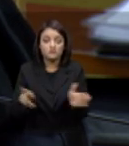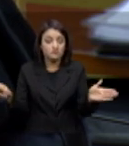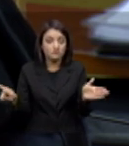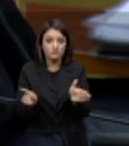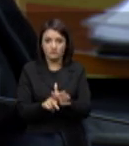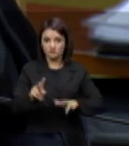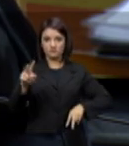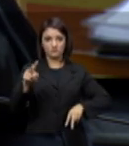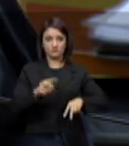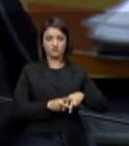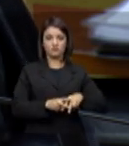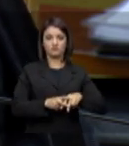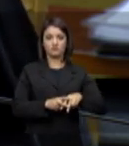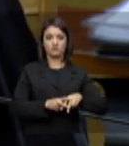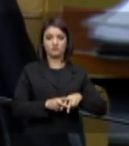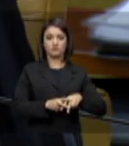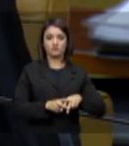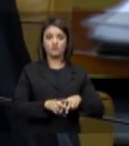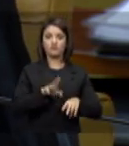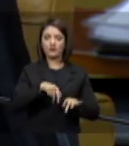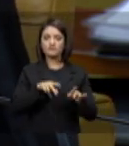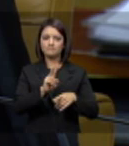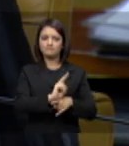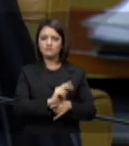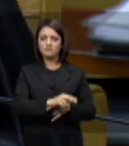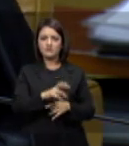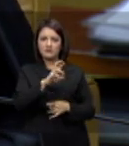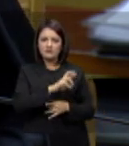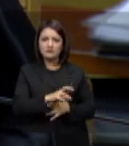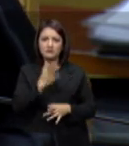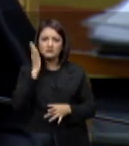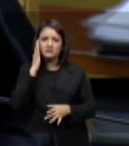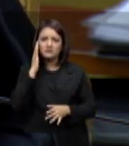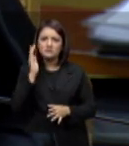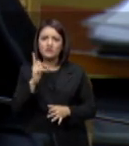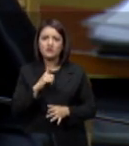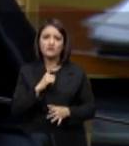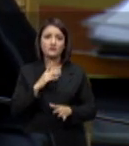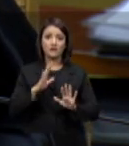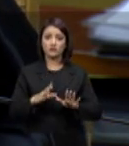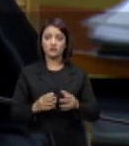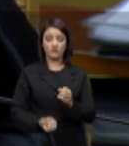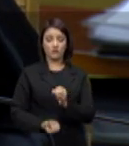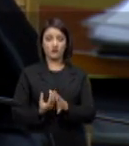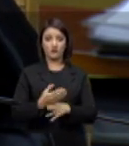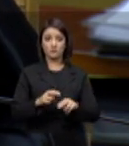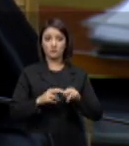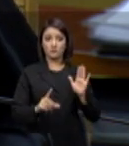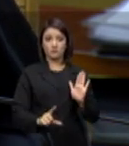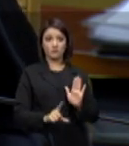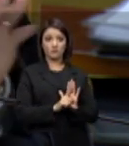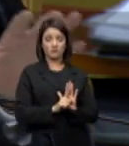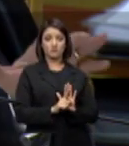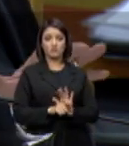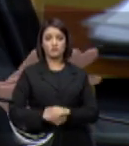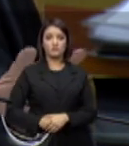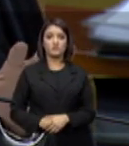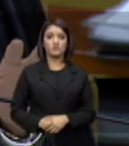prisional que está e imprevisto em lei